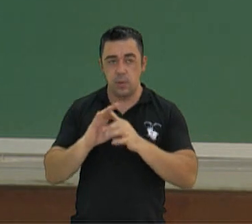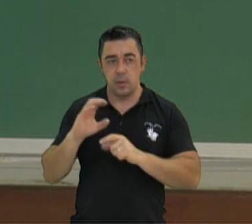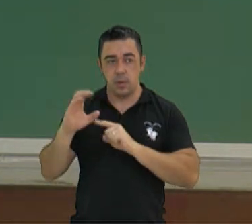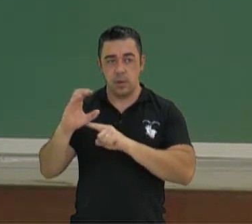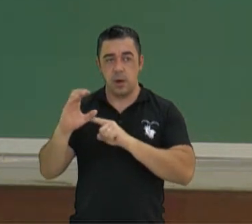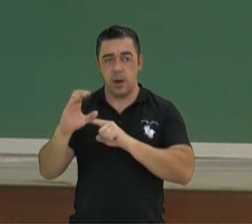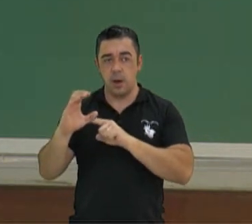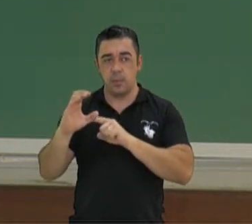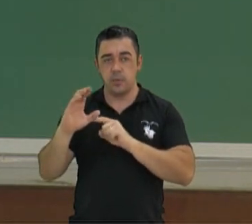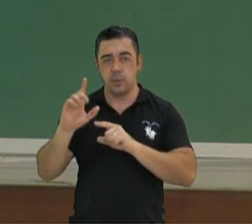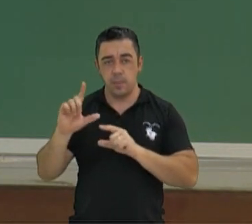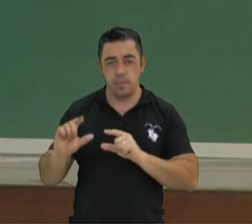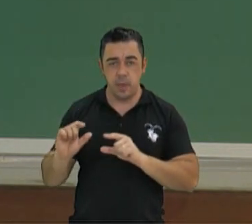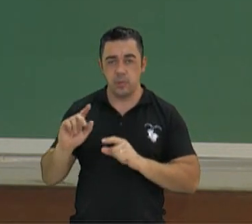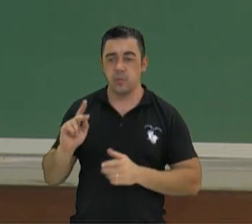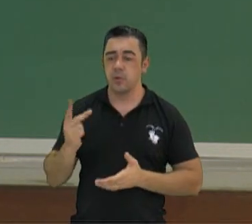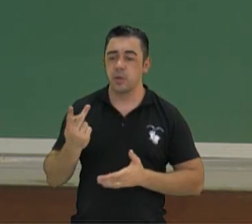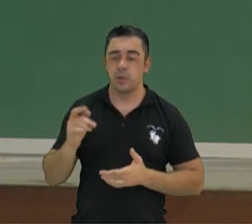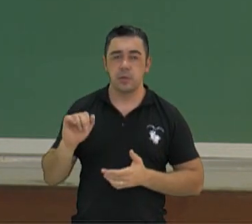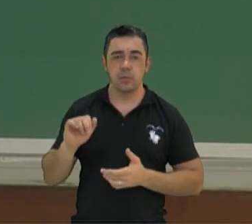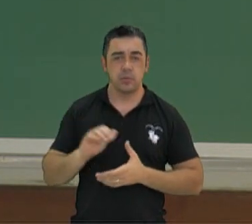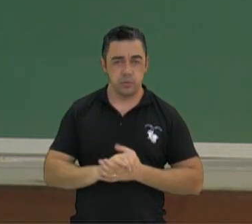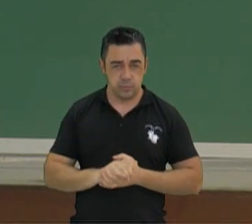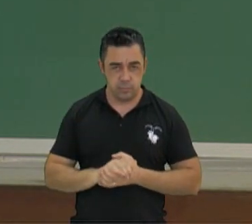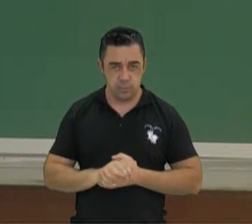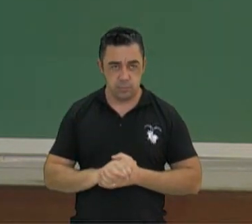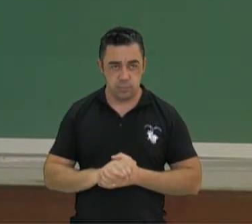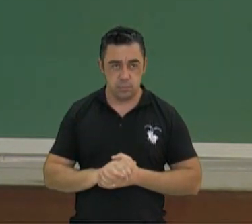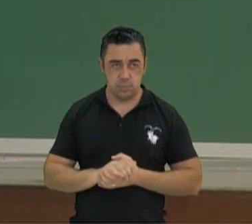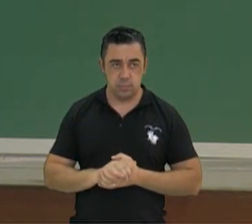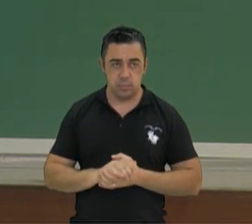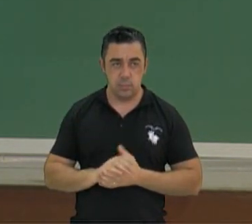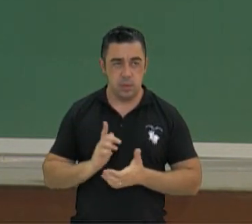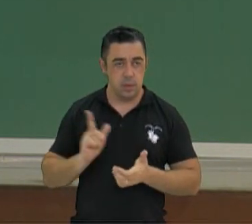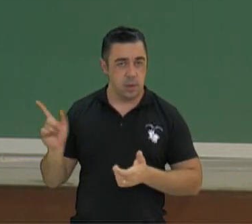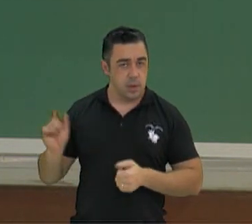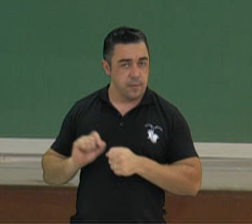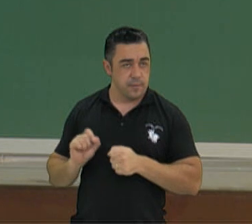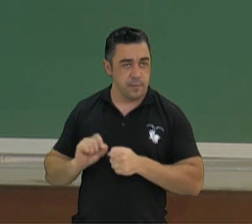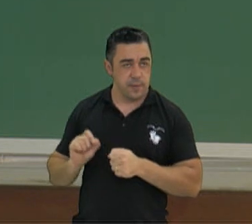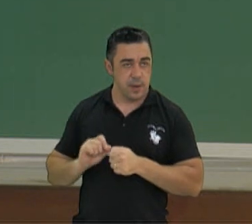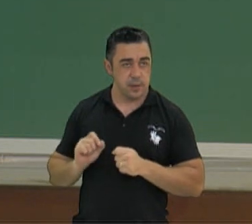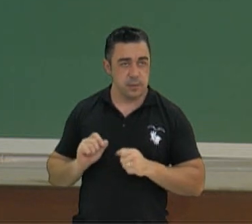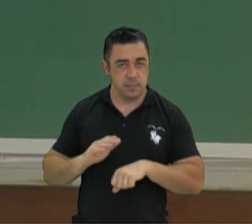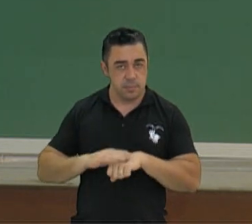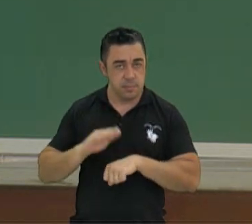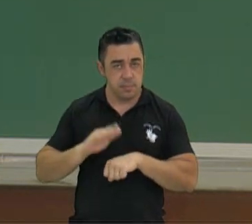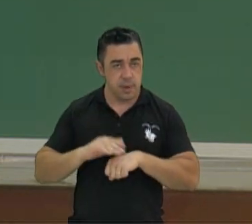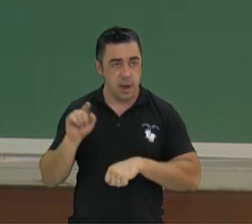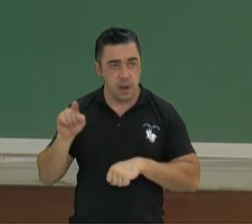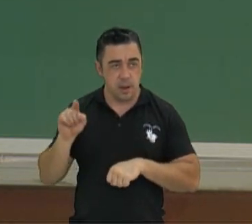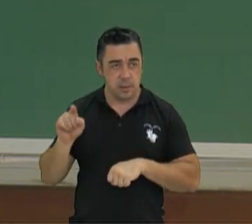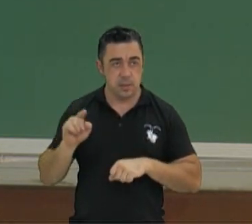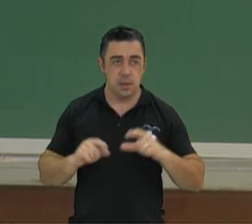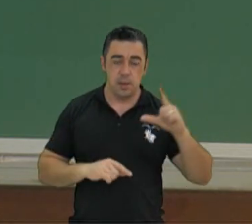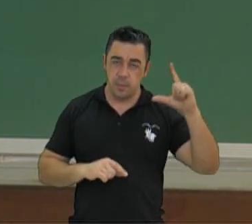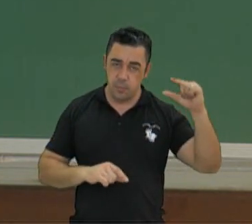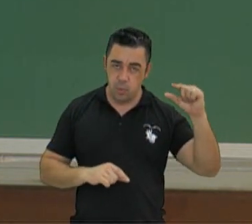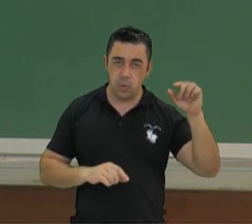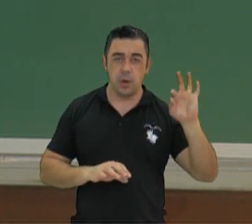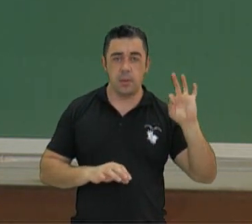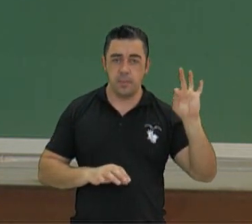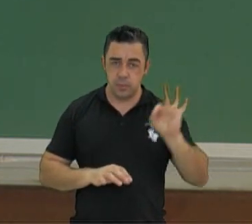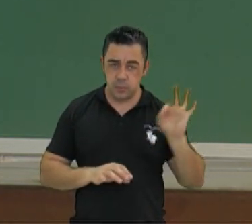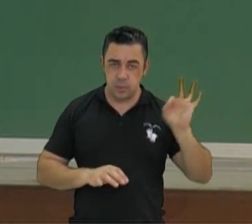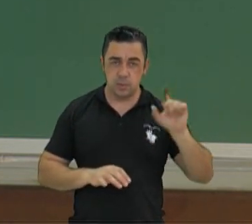carbono menos hidrogenado. Essa molécula aqui é muito produzida e essa é pouca. A porcentagem dela